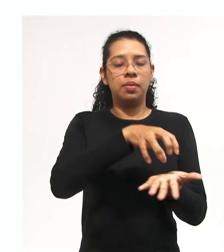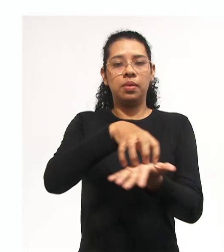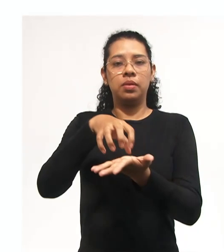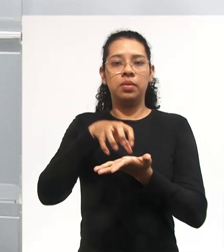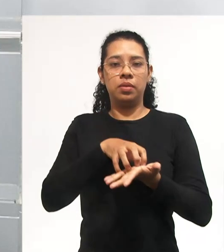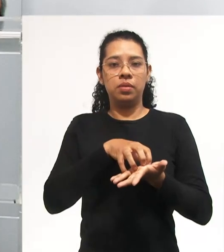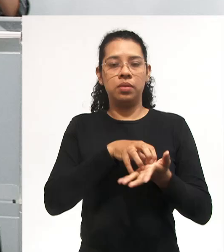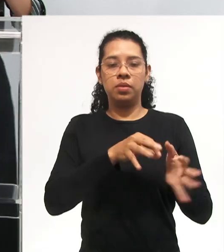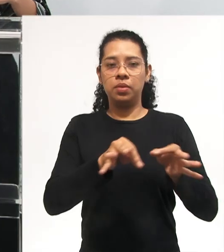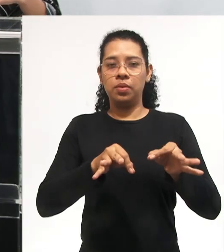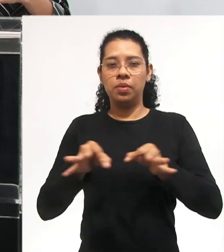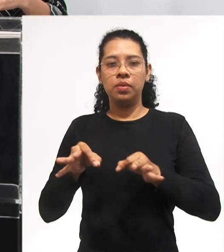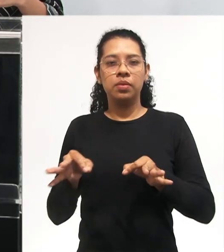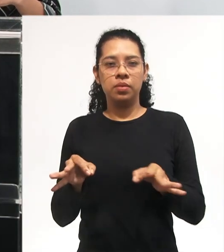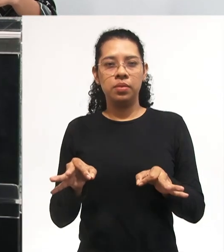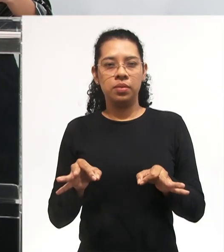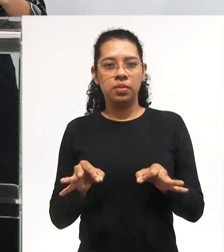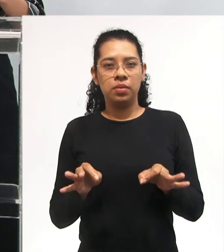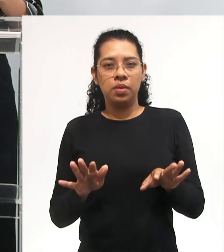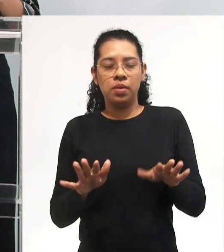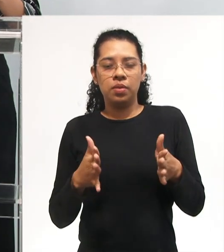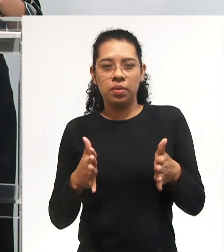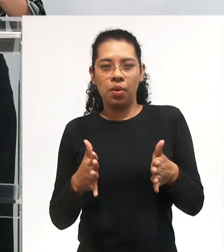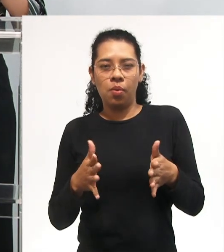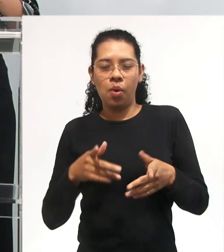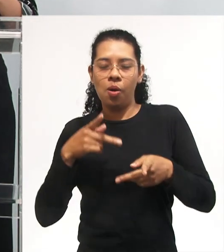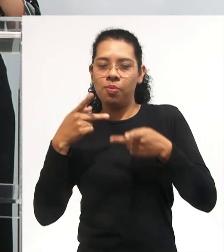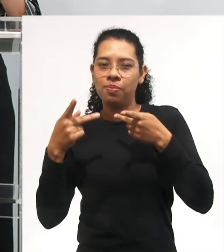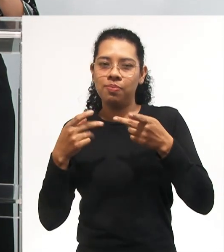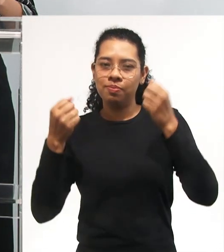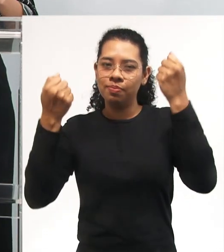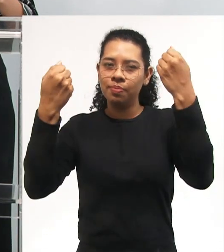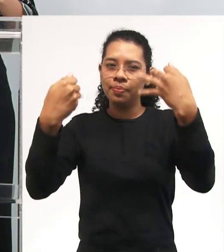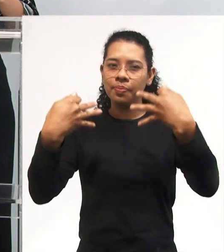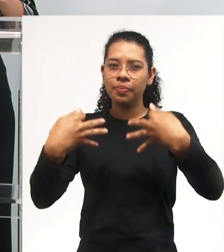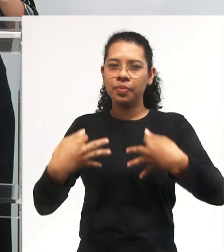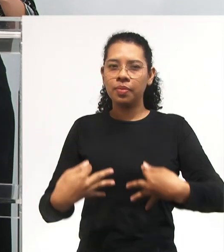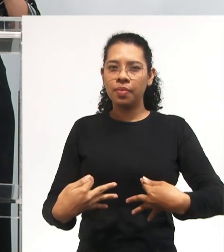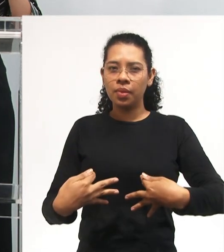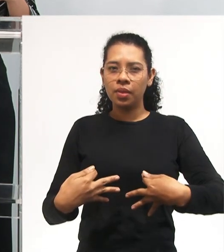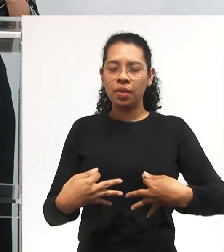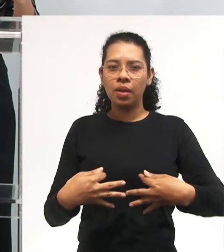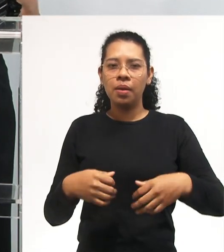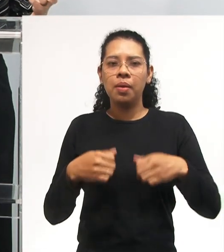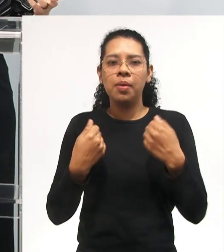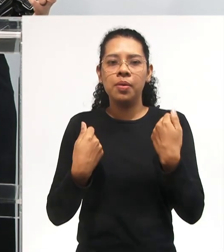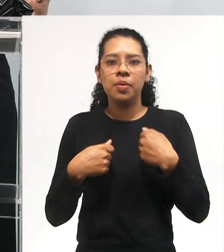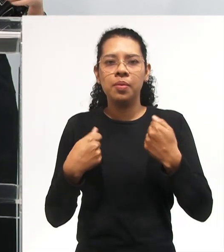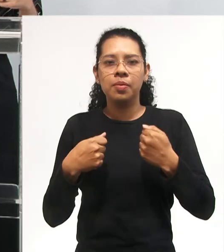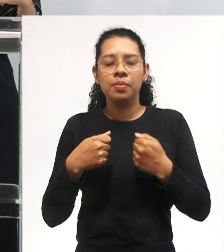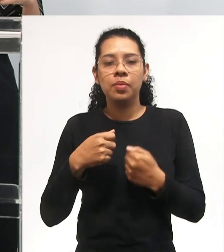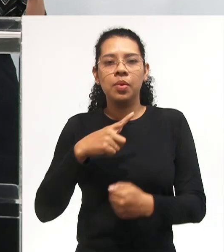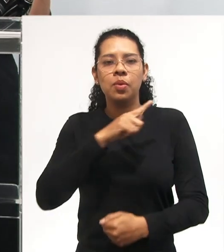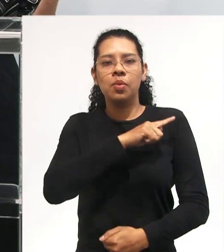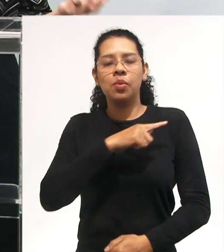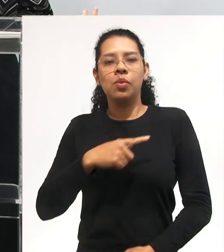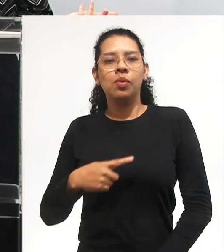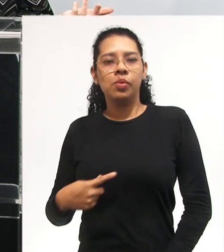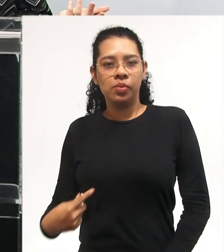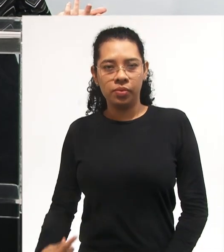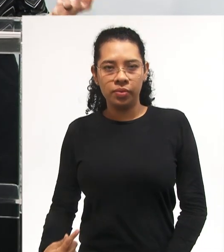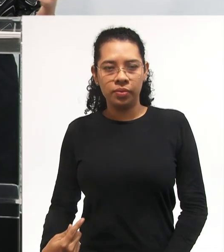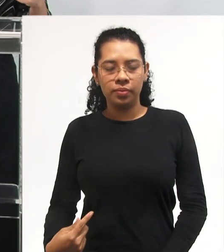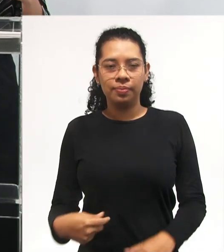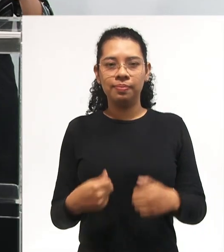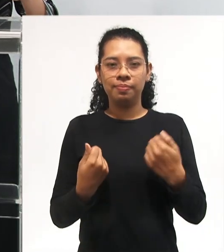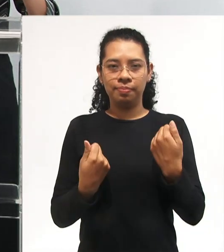eu diria que essa é a dinâmica mais usual ou que o governo, ou os